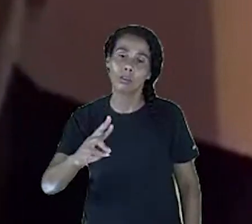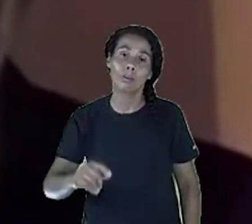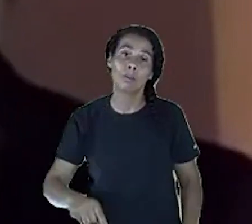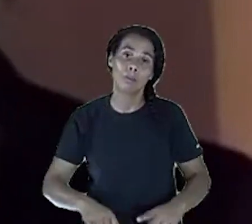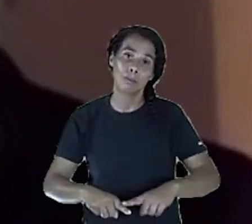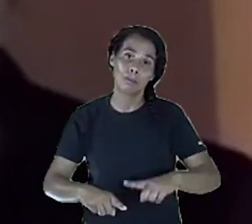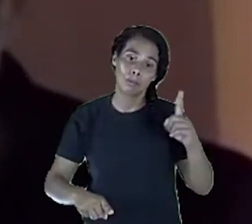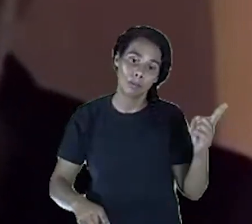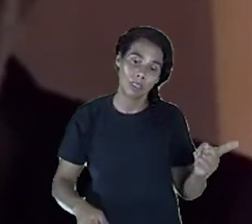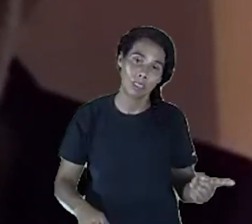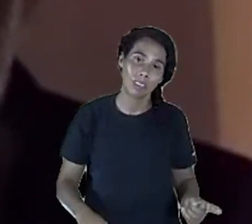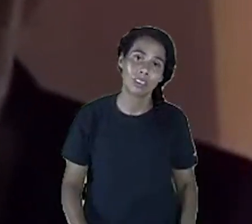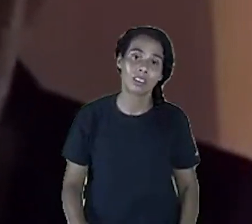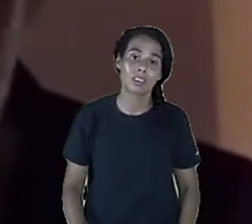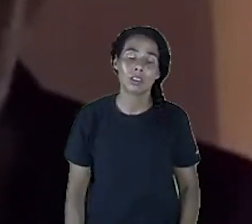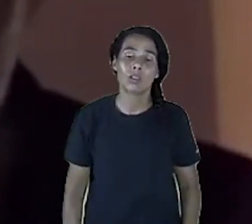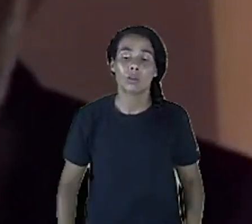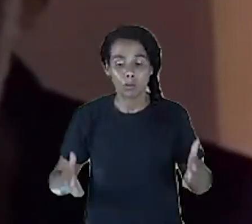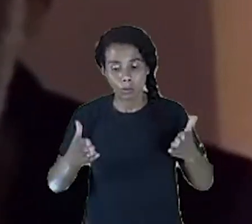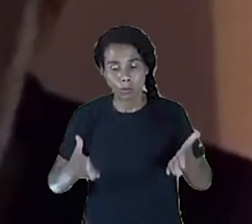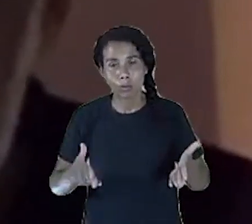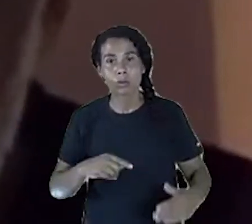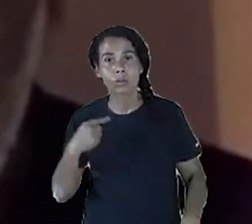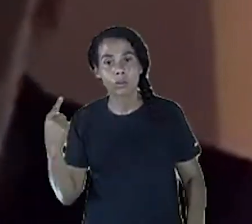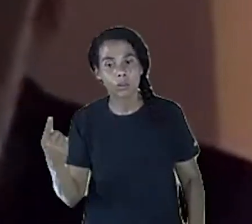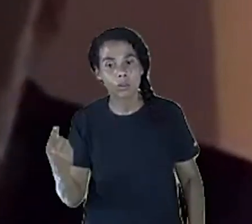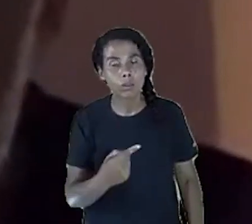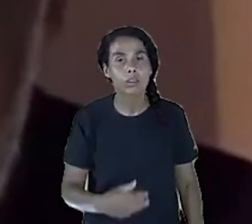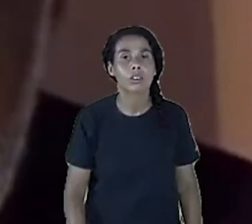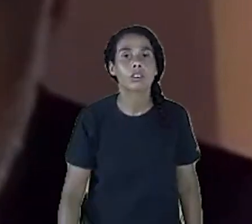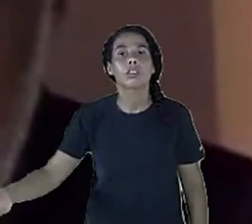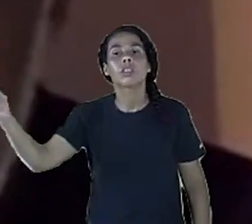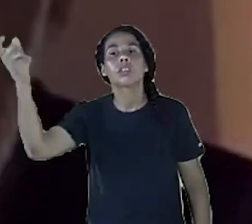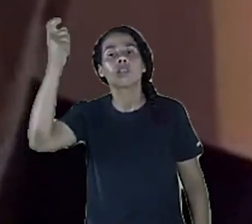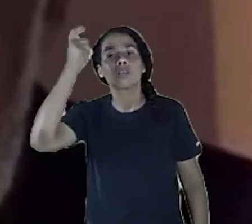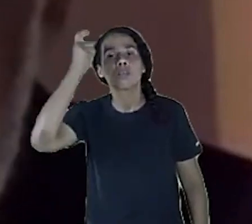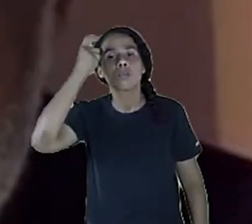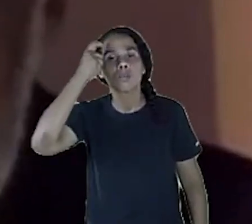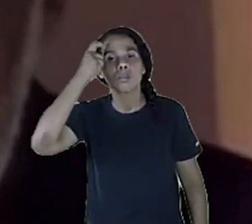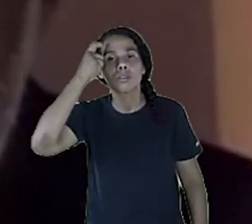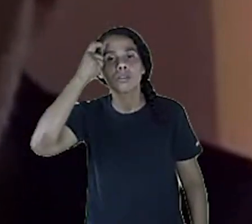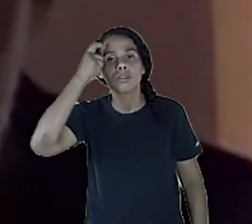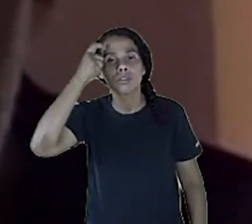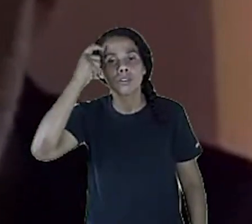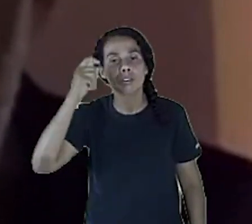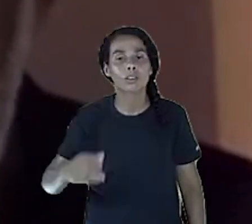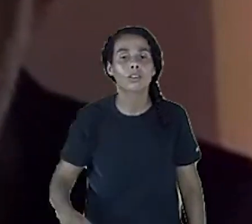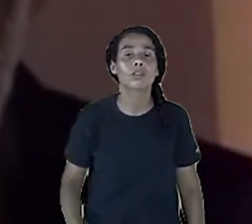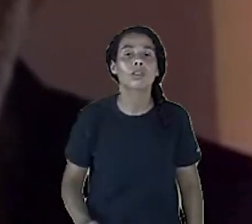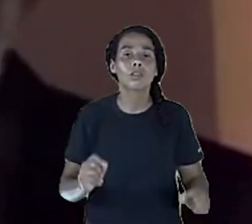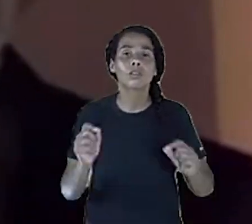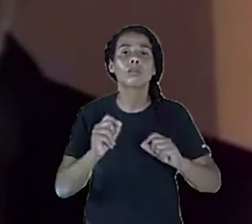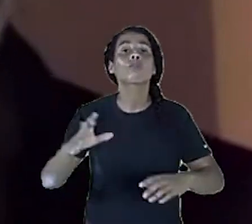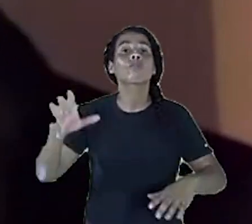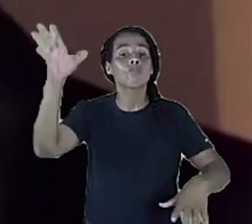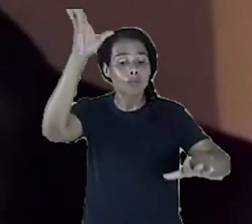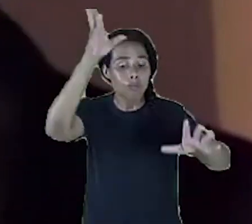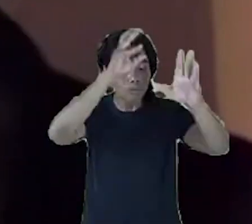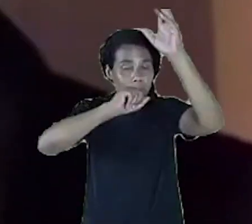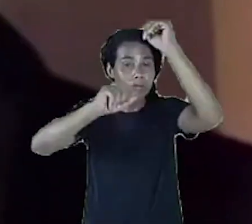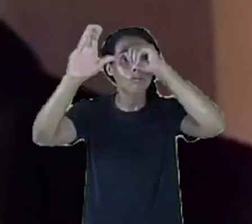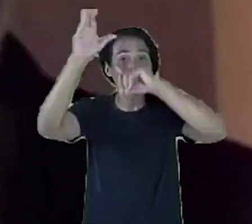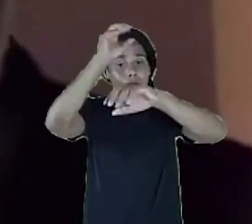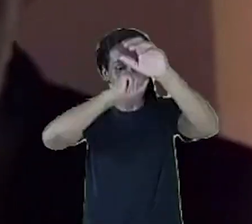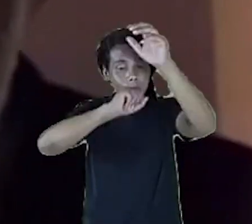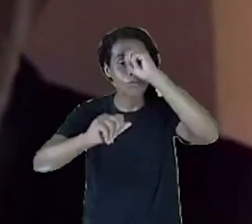reunião, não é, de consciências, condensação de consciências fragmentárias, todas elas, nessa